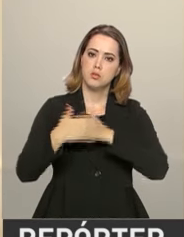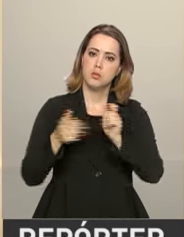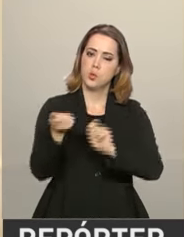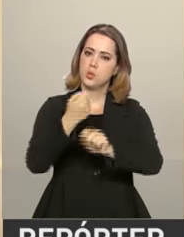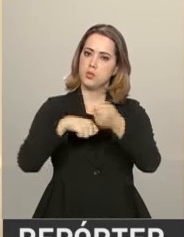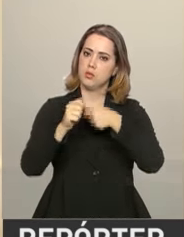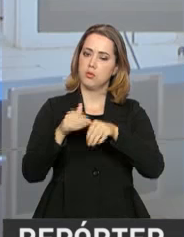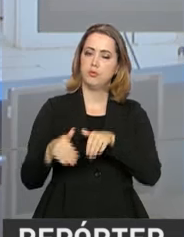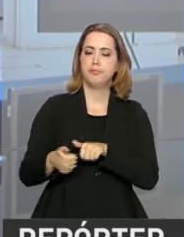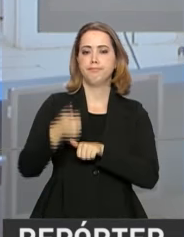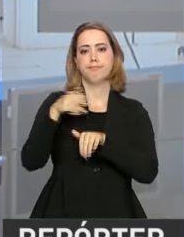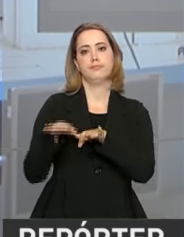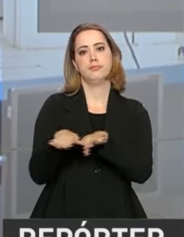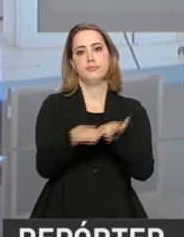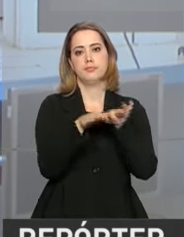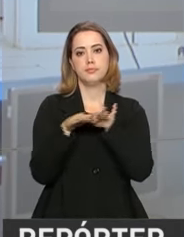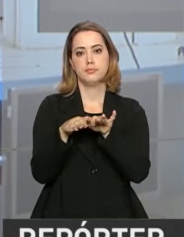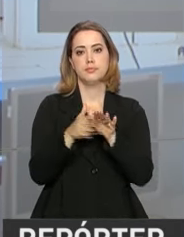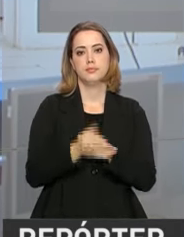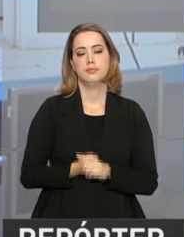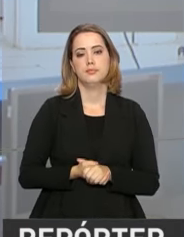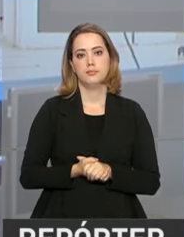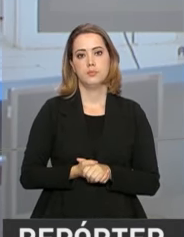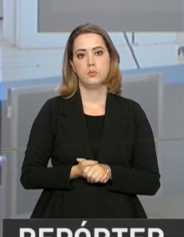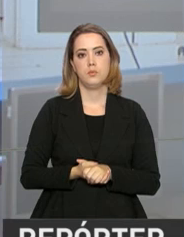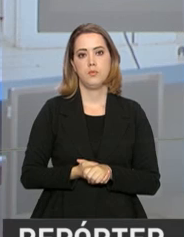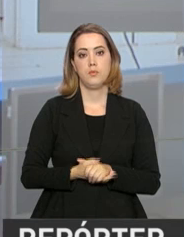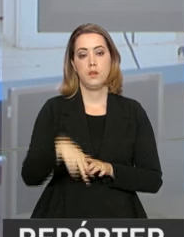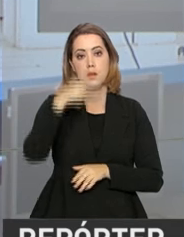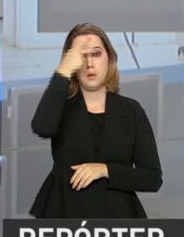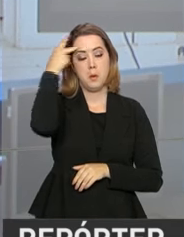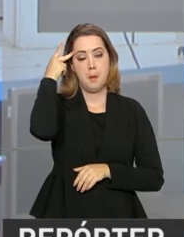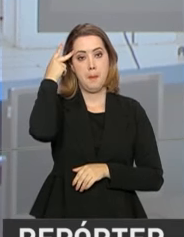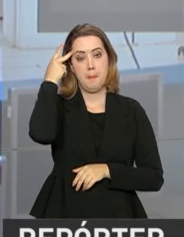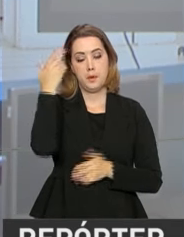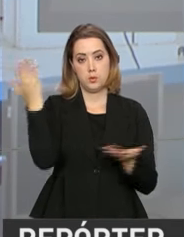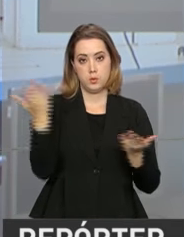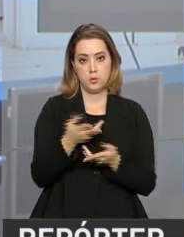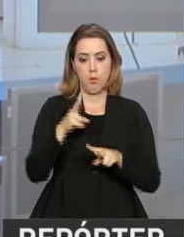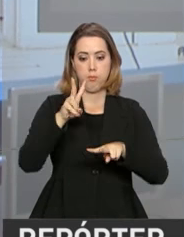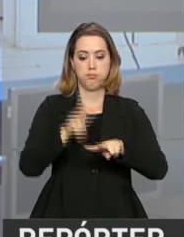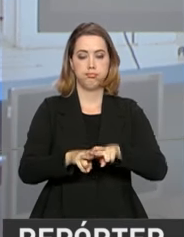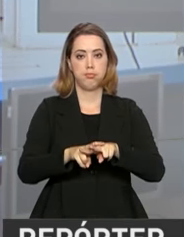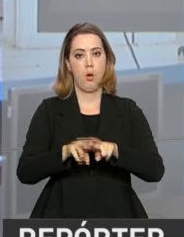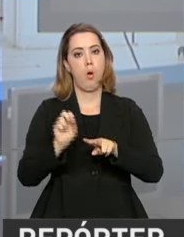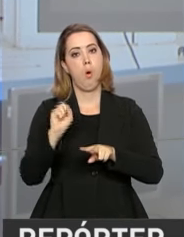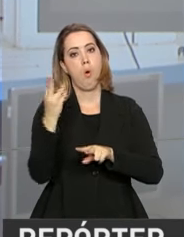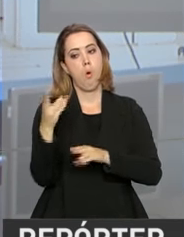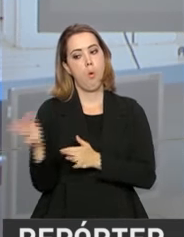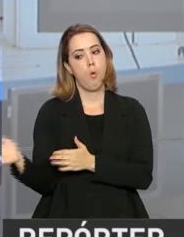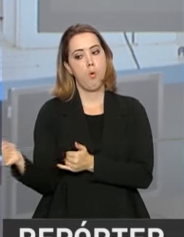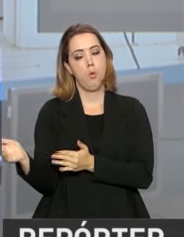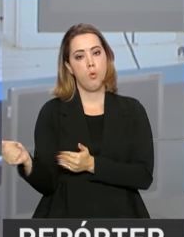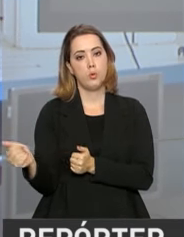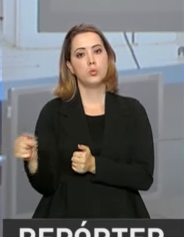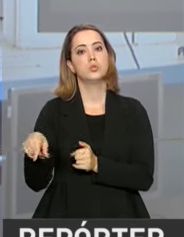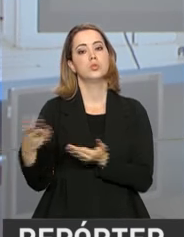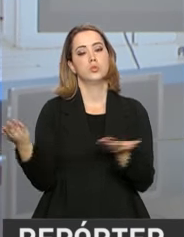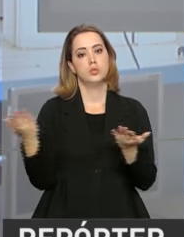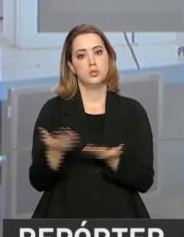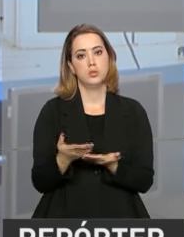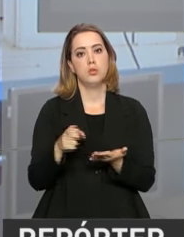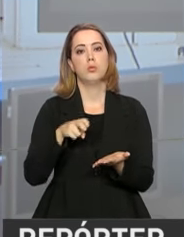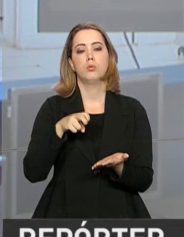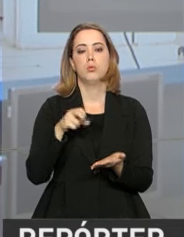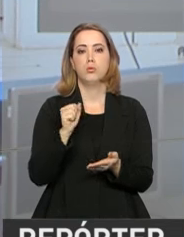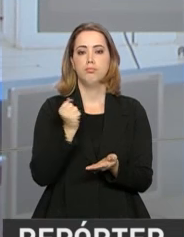finanças equilibradas. Pessoas privadas de liberdade ou jovens sob medida socioeducativa têm até o dia 21 de outubro